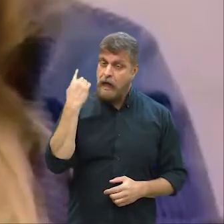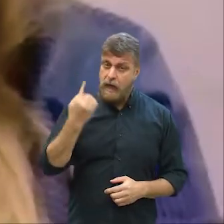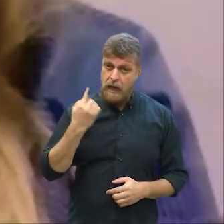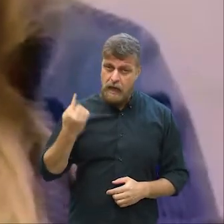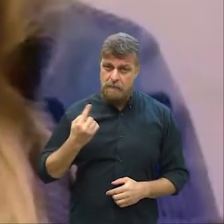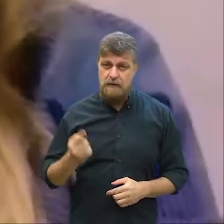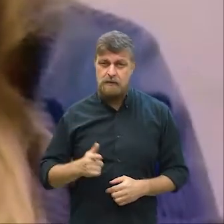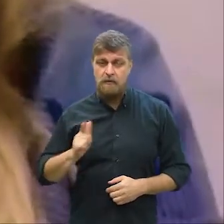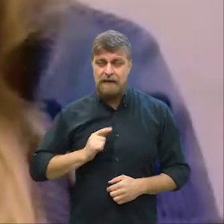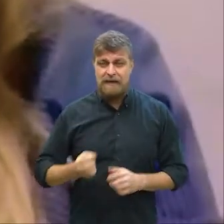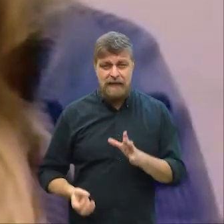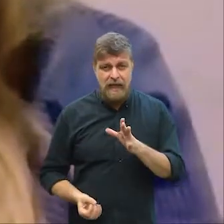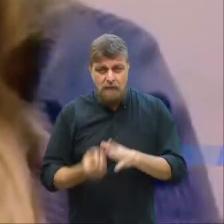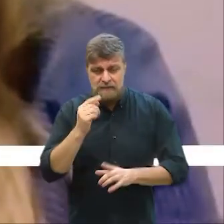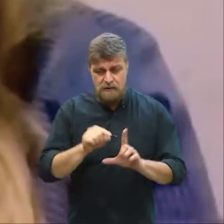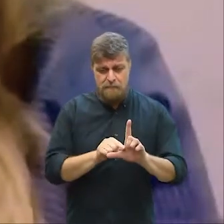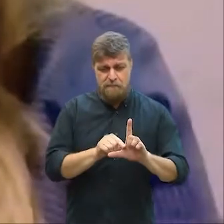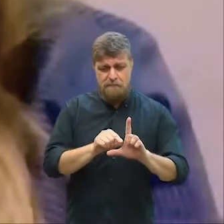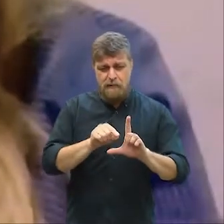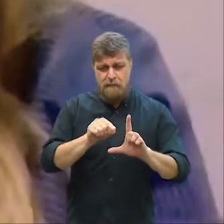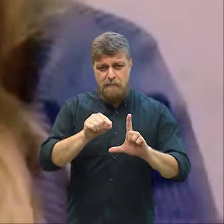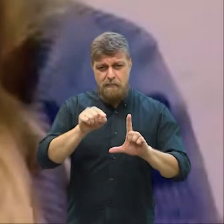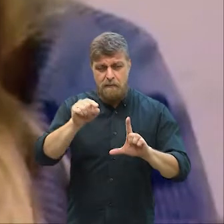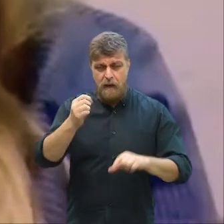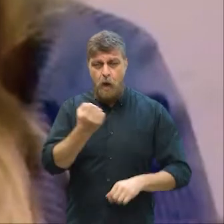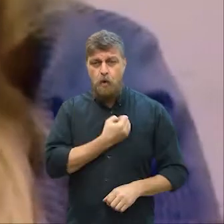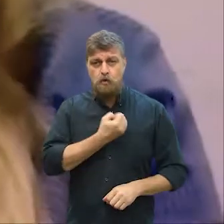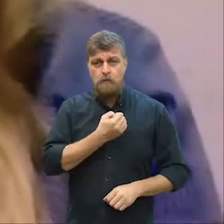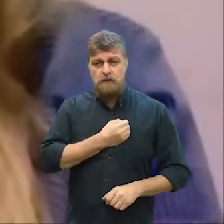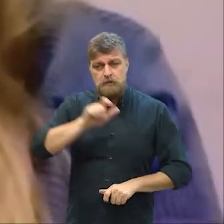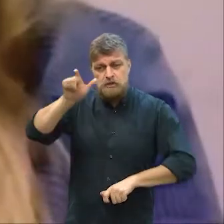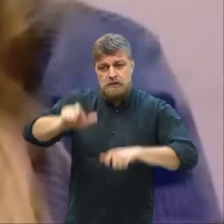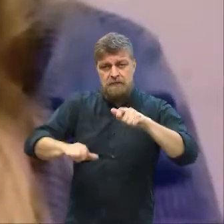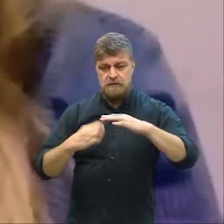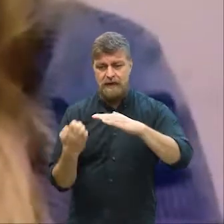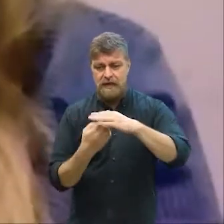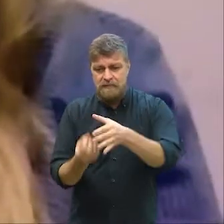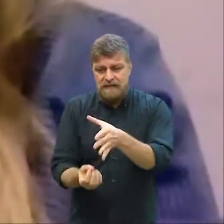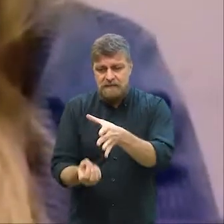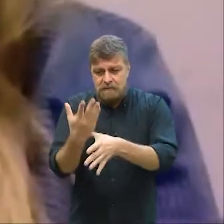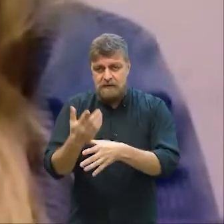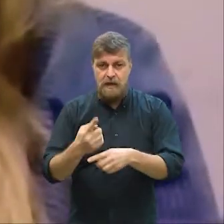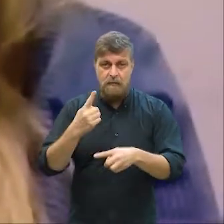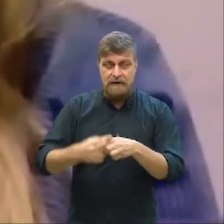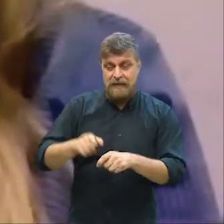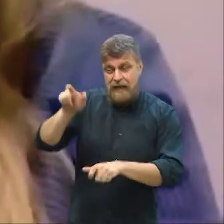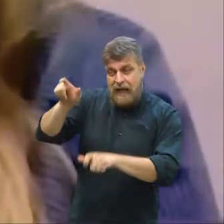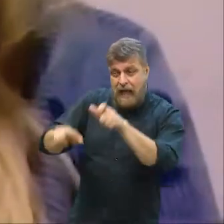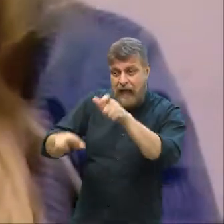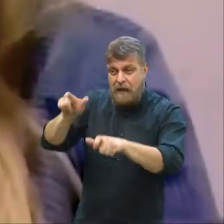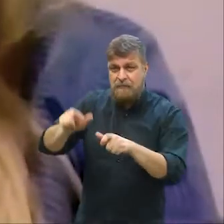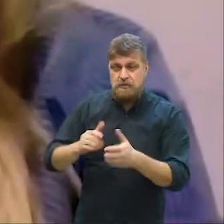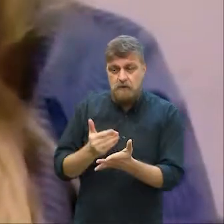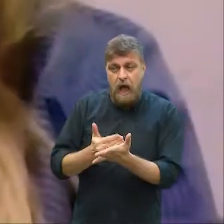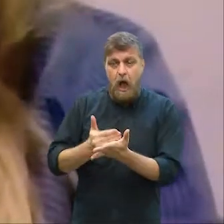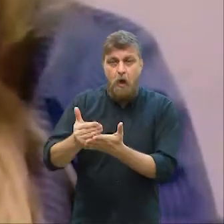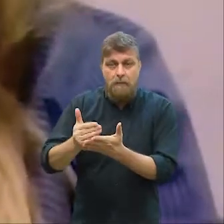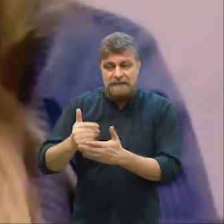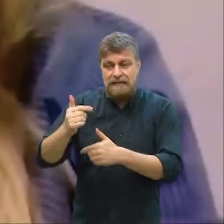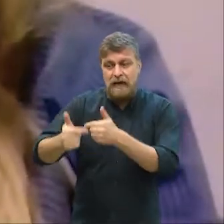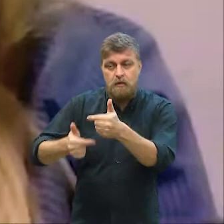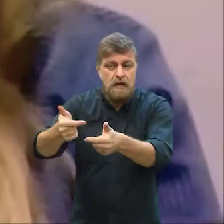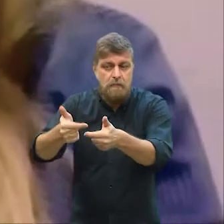Mirna. Esse fenômeno de aumento da atividade empreendedora, ele é explicado devido às condições que as pessoas iniciaram seus